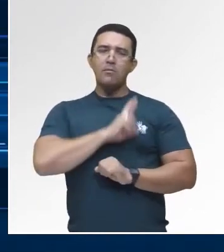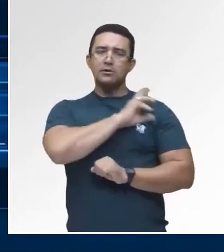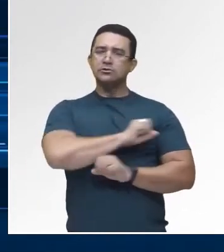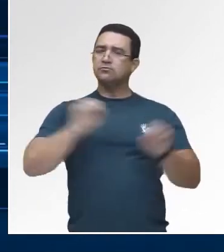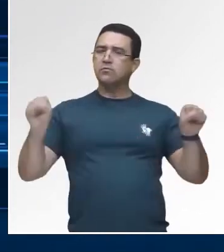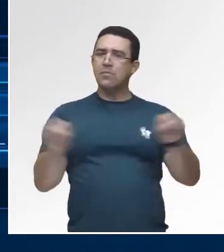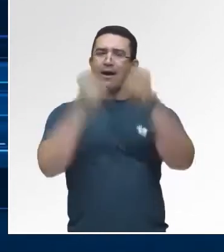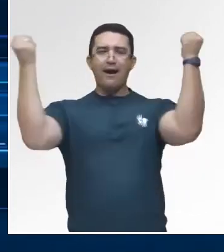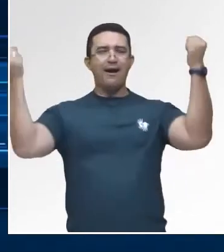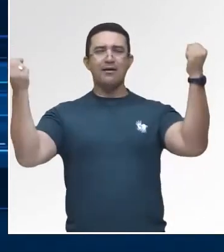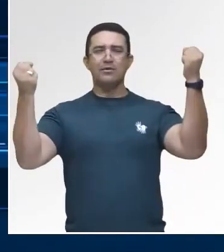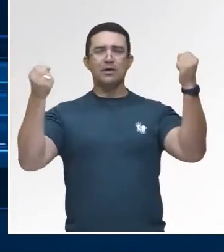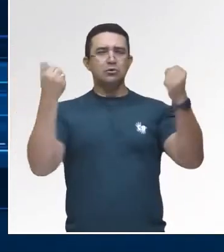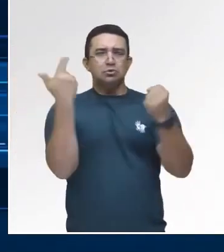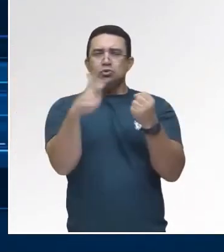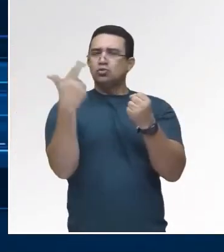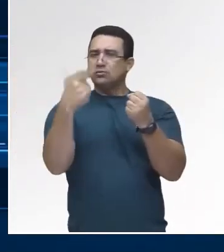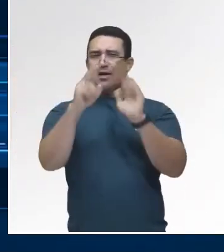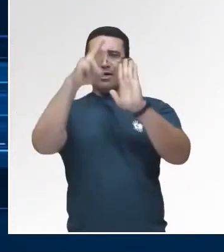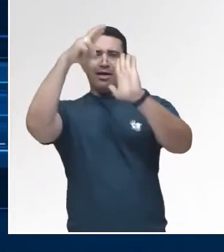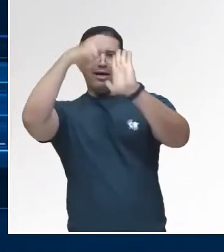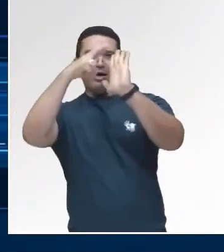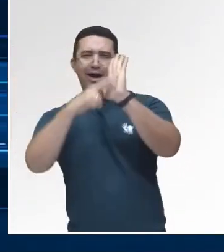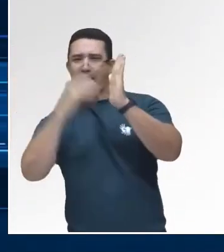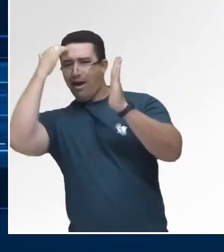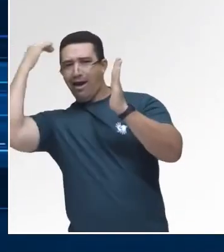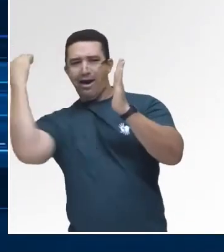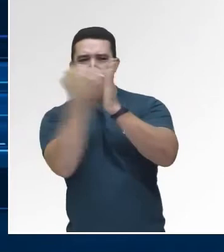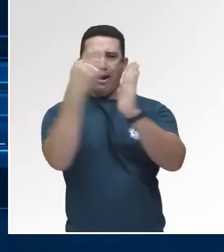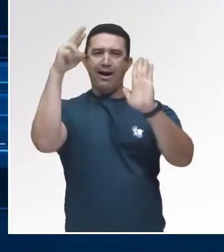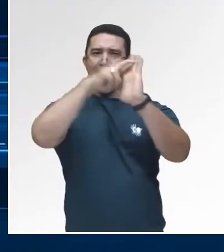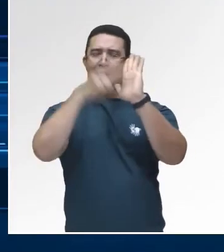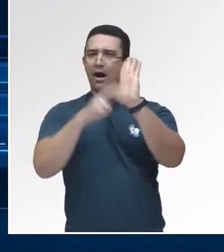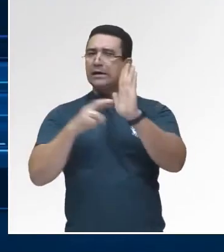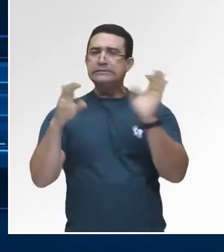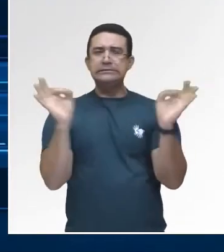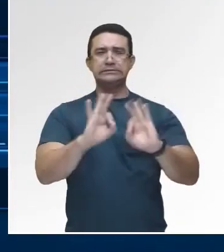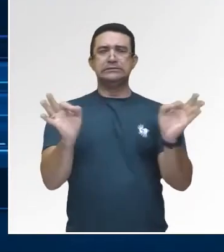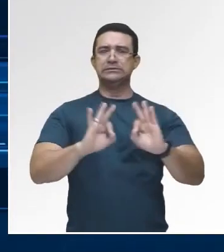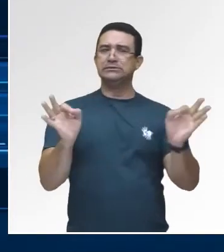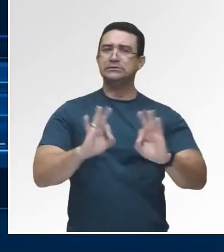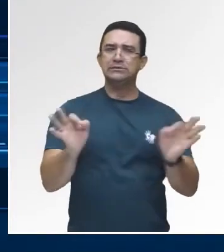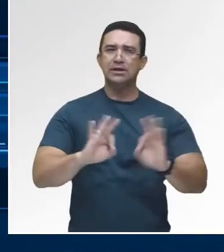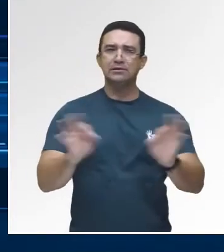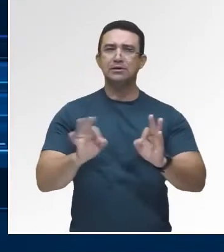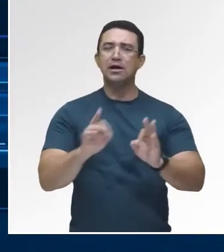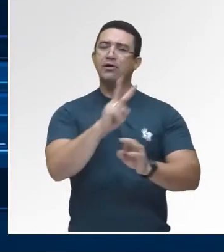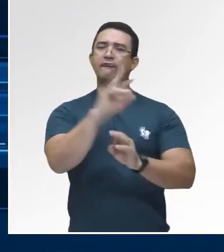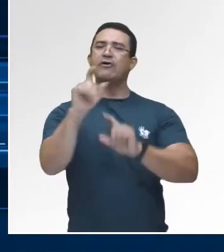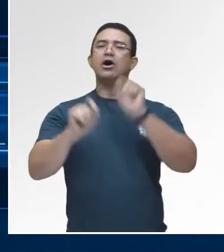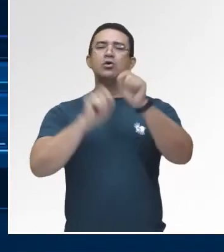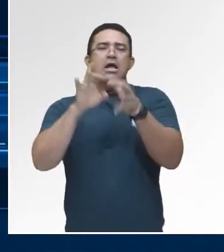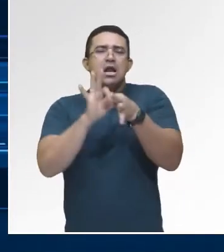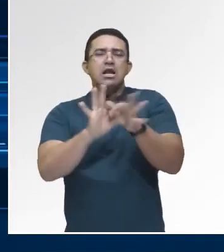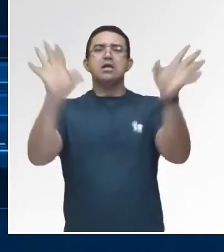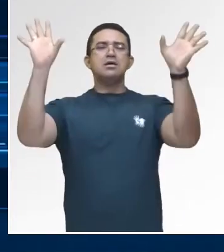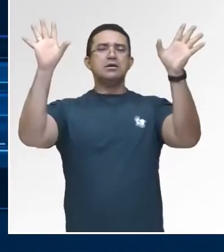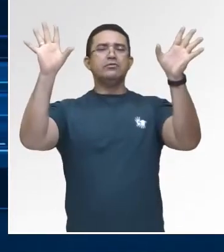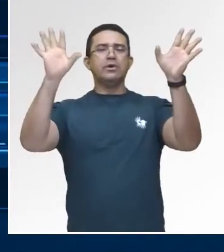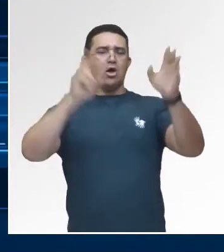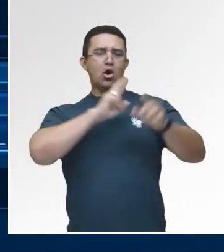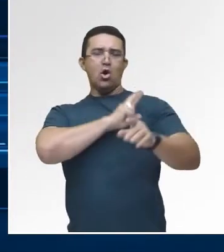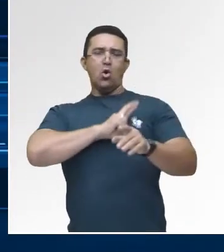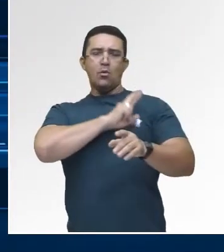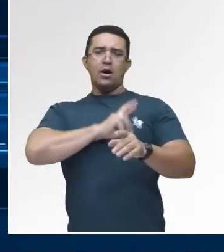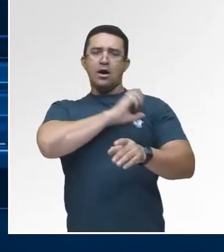não vai ter mais regras, ele não vai seguir mais essas formas do classicismo, ele vai ser liberal, ele